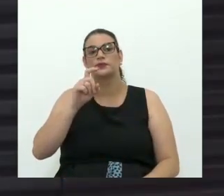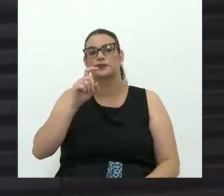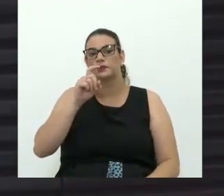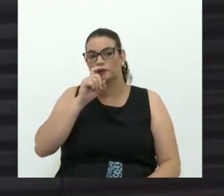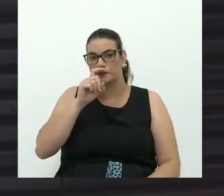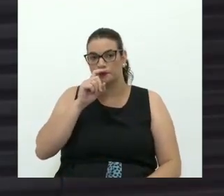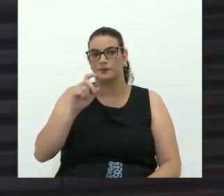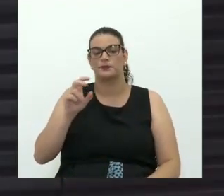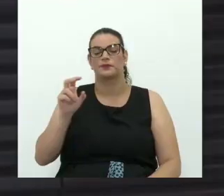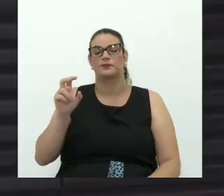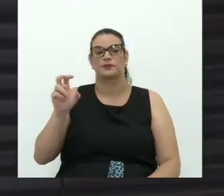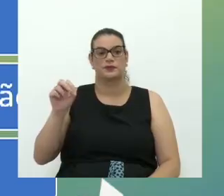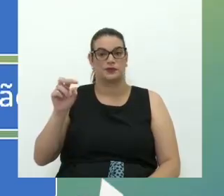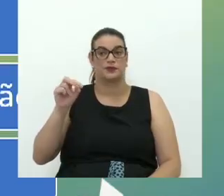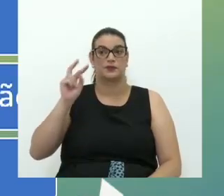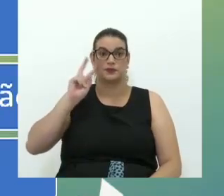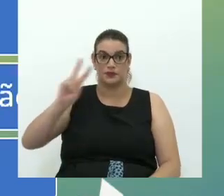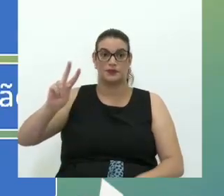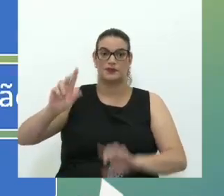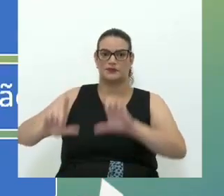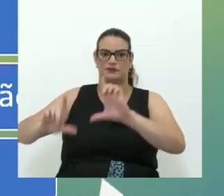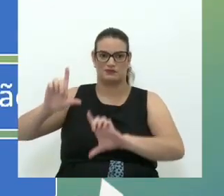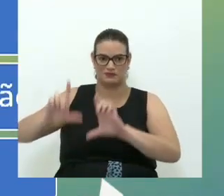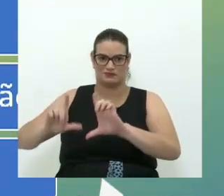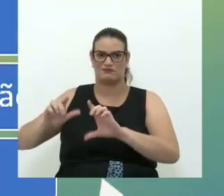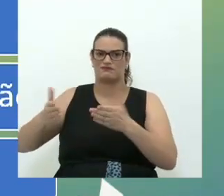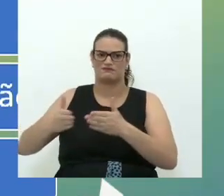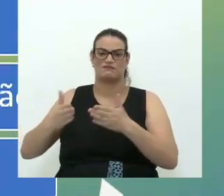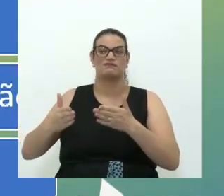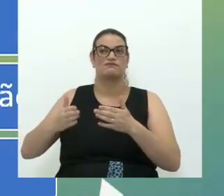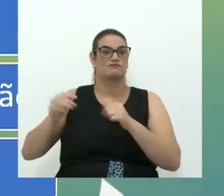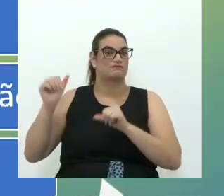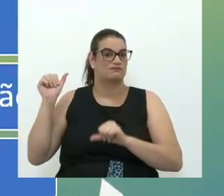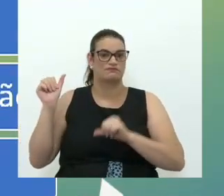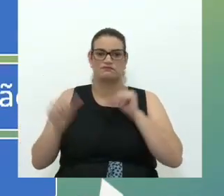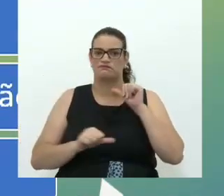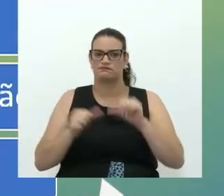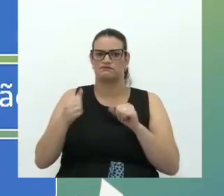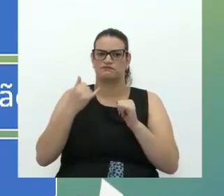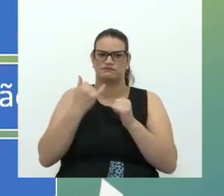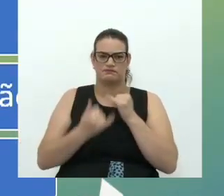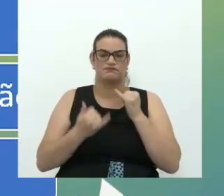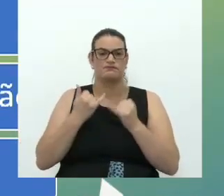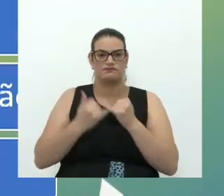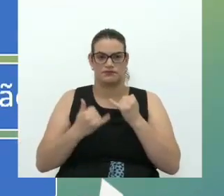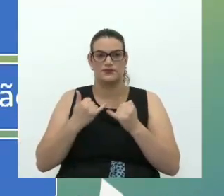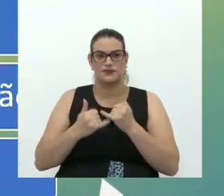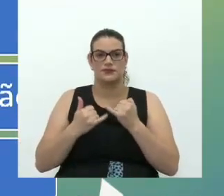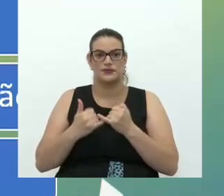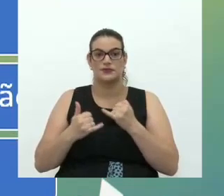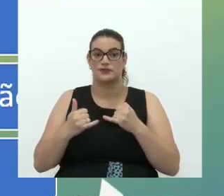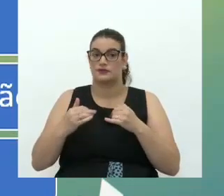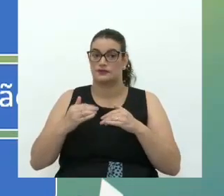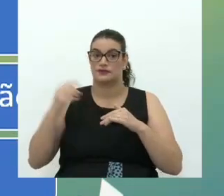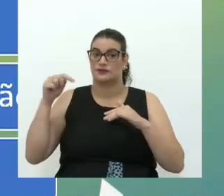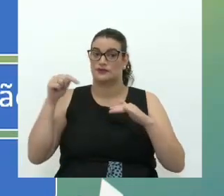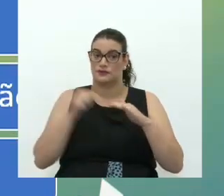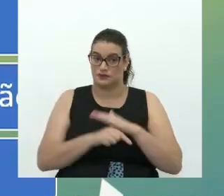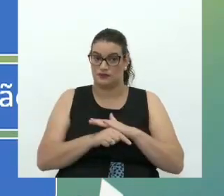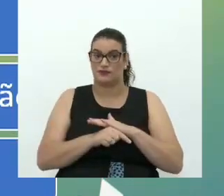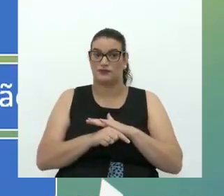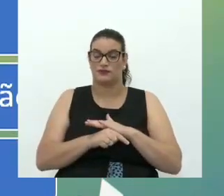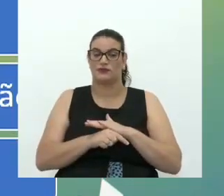quando veio a televisão a gente está passando por uma revolução bem parecida ou a risco dizer mais profunda que a